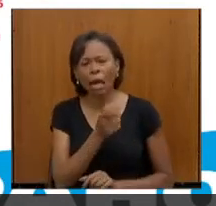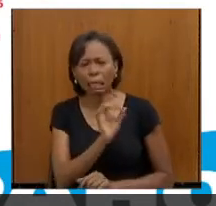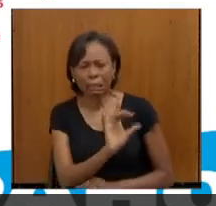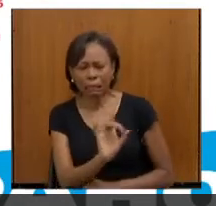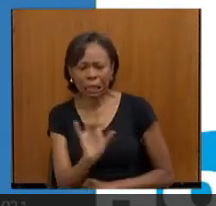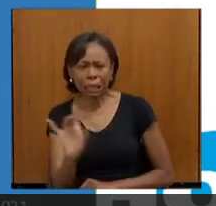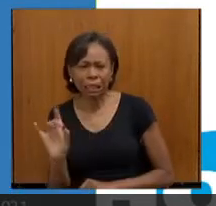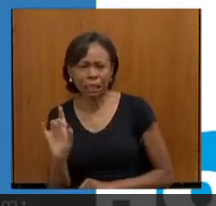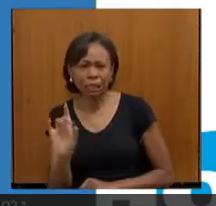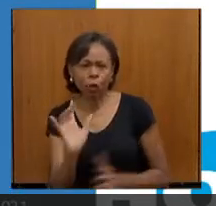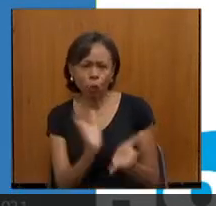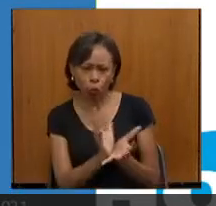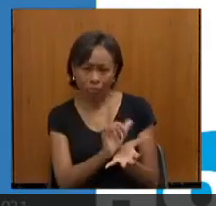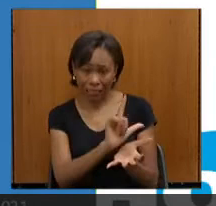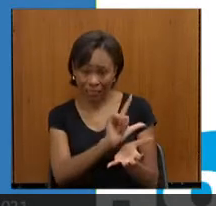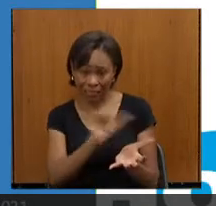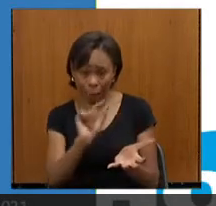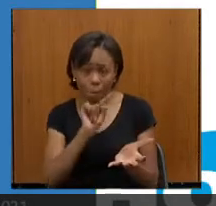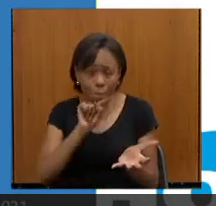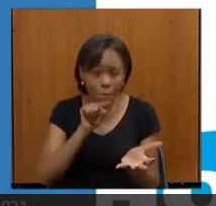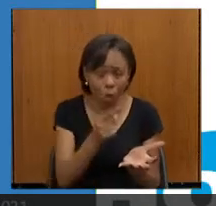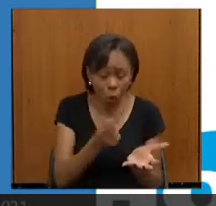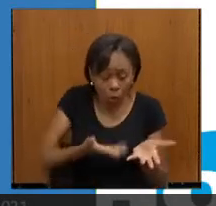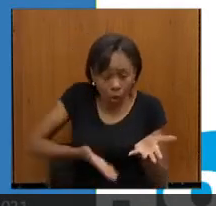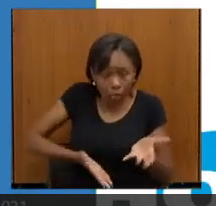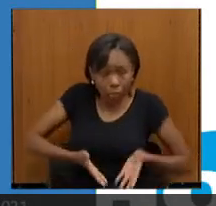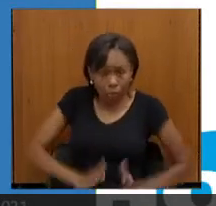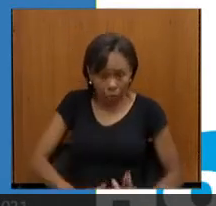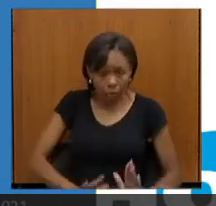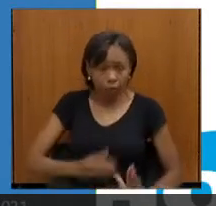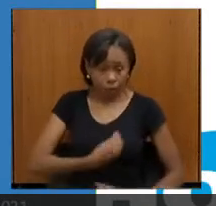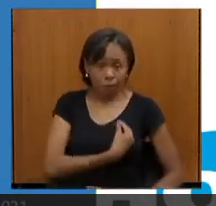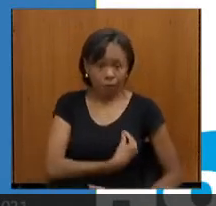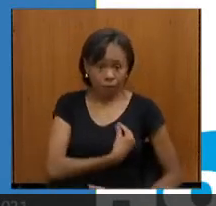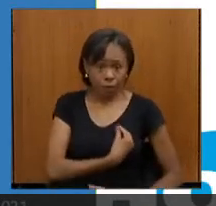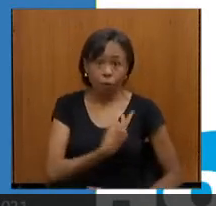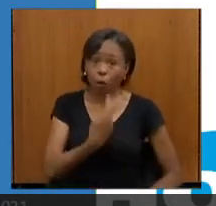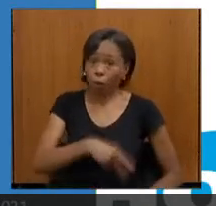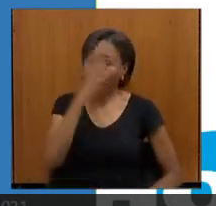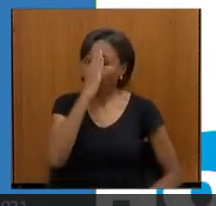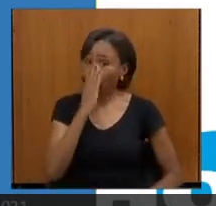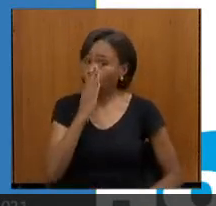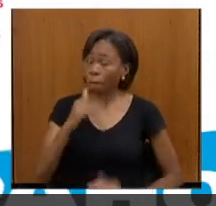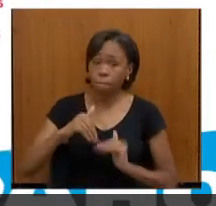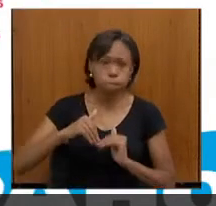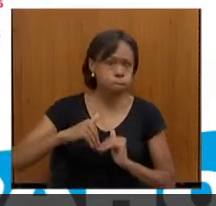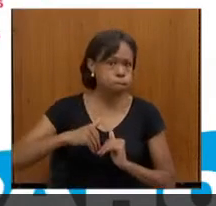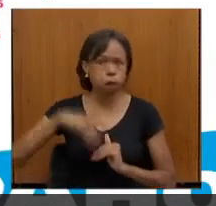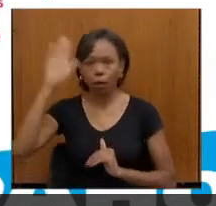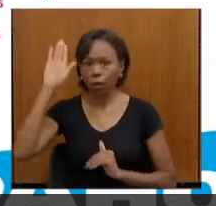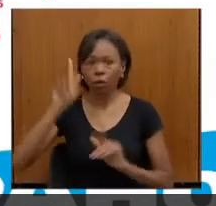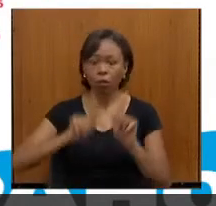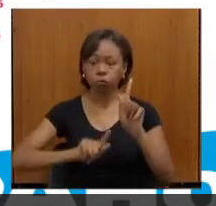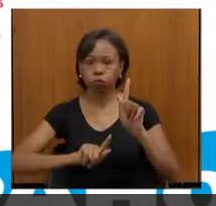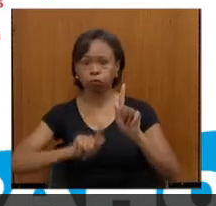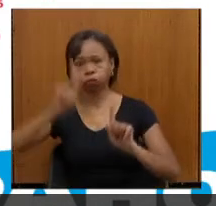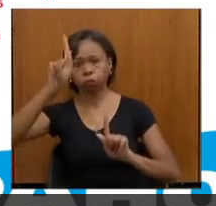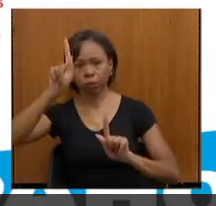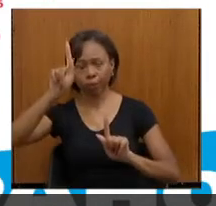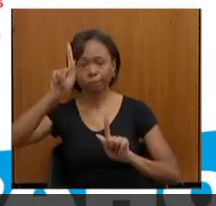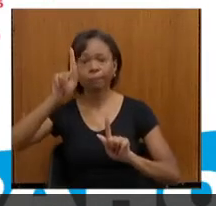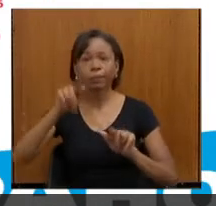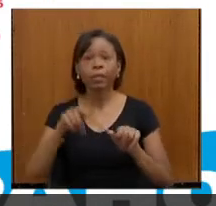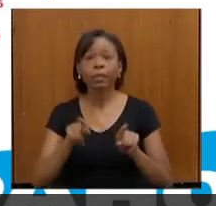Brasil, infelizmente, é a coluna mais alta. Pode voltar só um pouquinho. E a letalidade